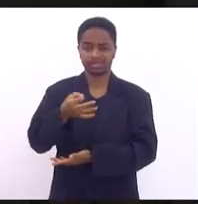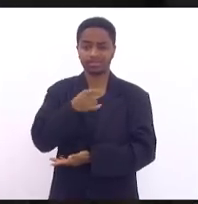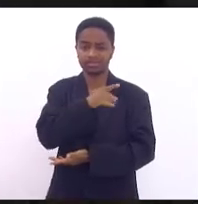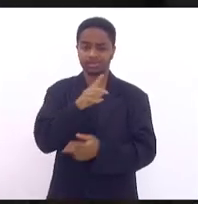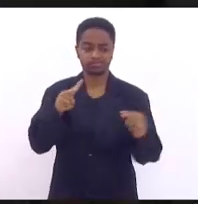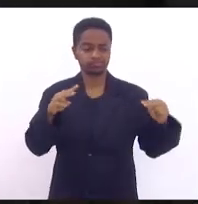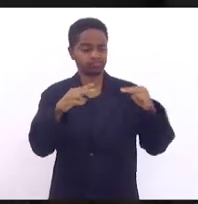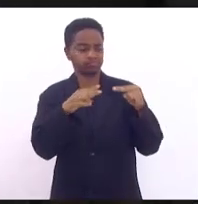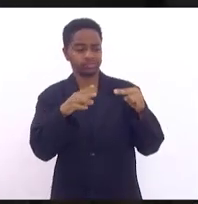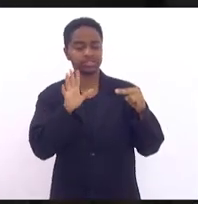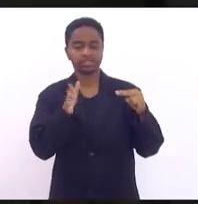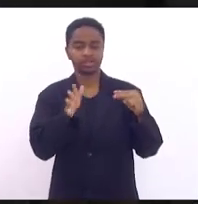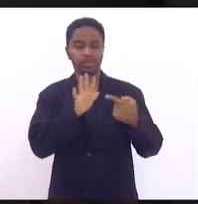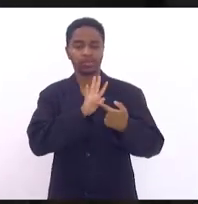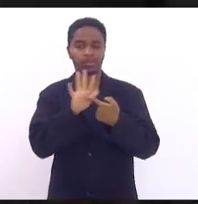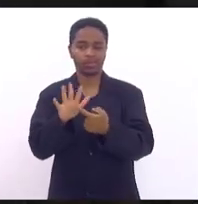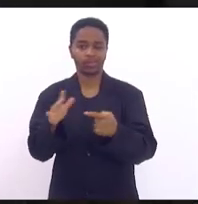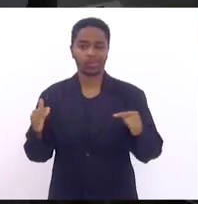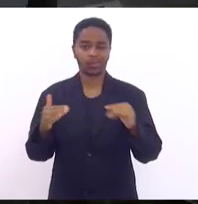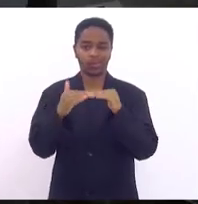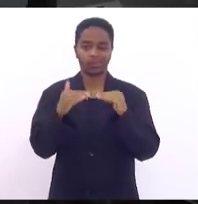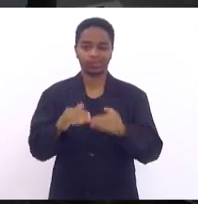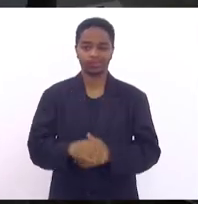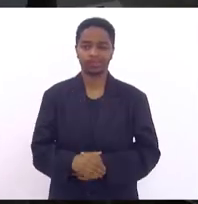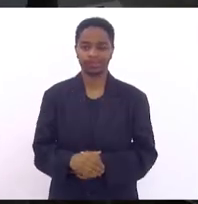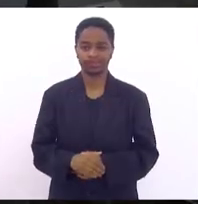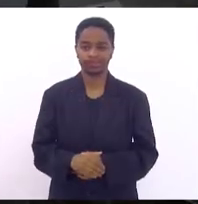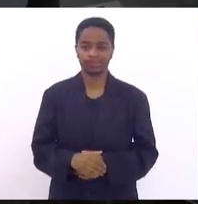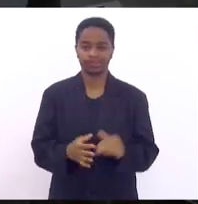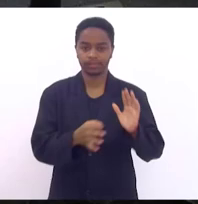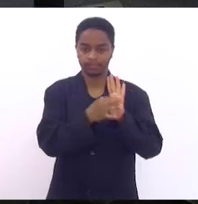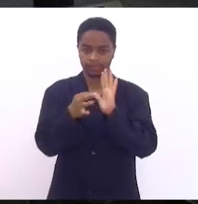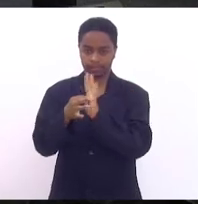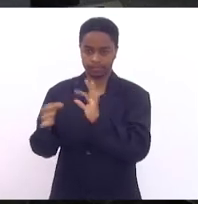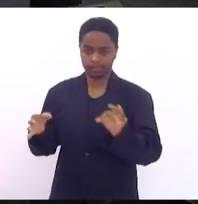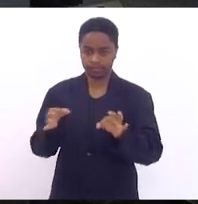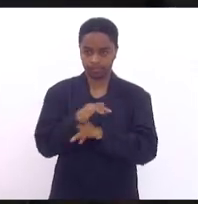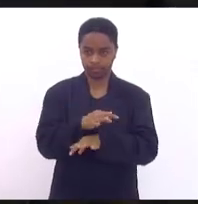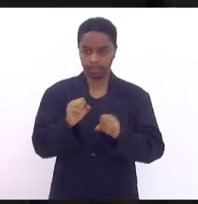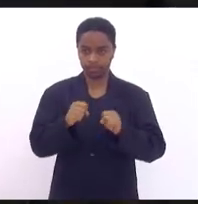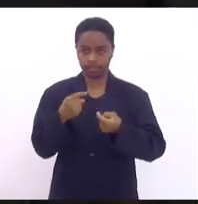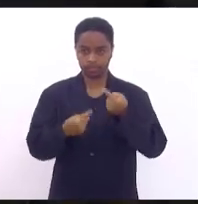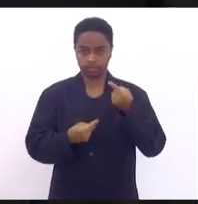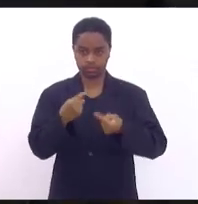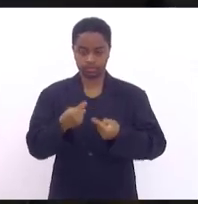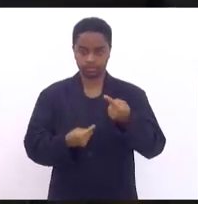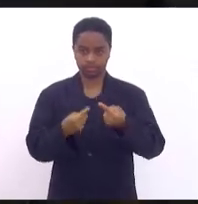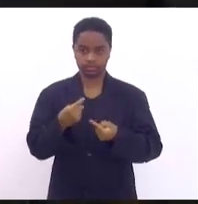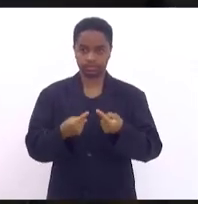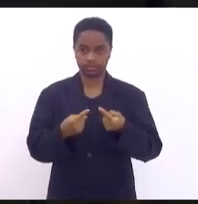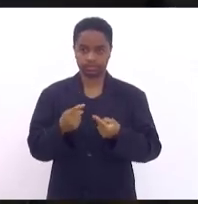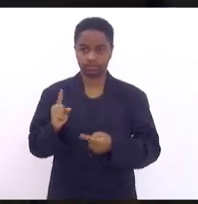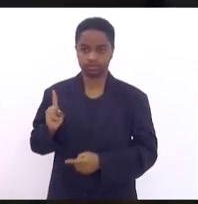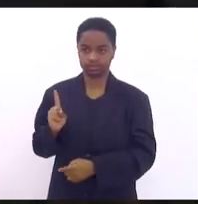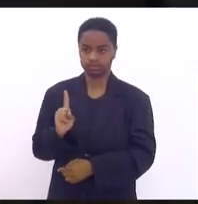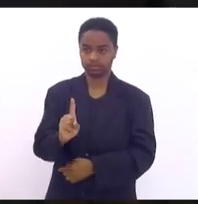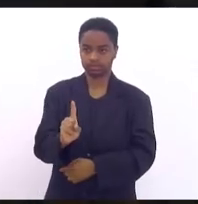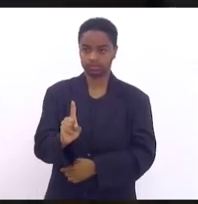olhar o senhor de plano já... Com os pareceres emitidos em discussão, para